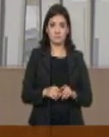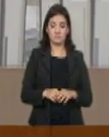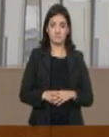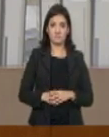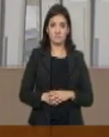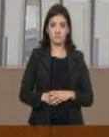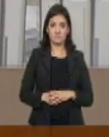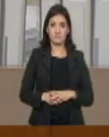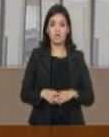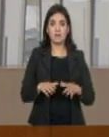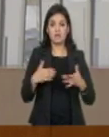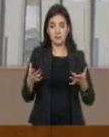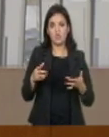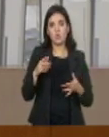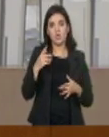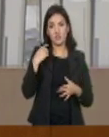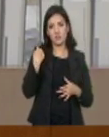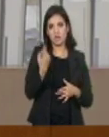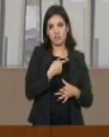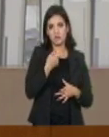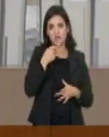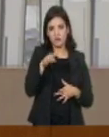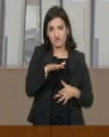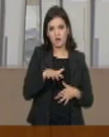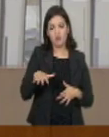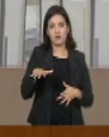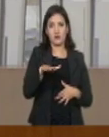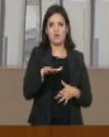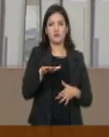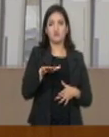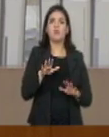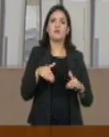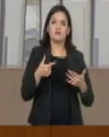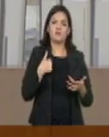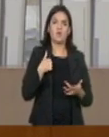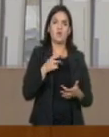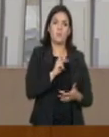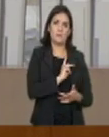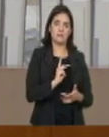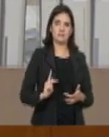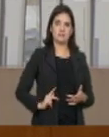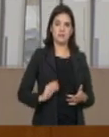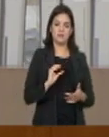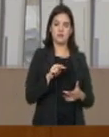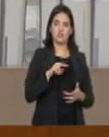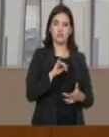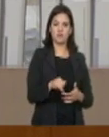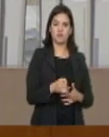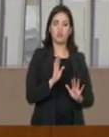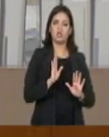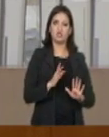que estaríamos falando. Isso, como presidente do CNJ, inclusive, soltei nota a respeito.